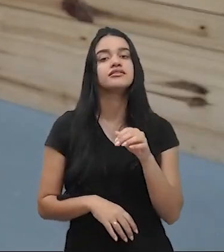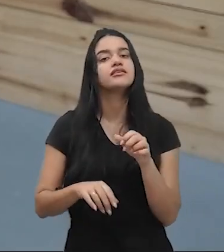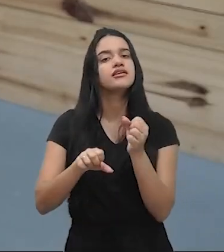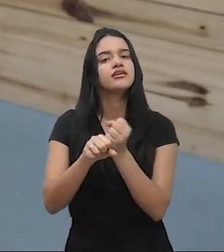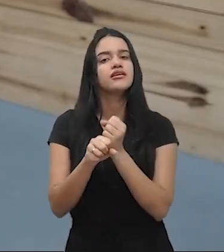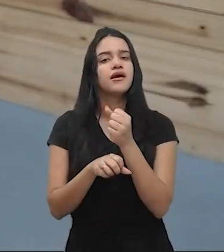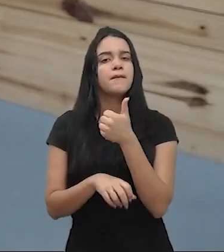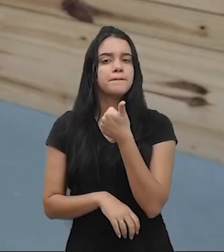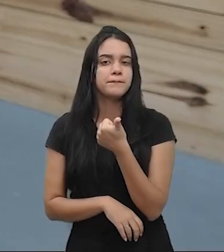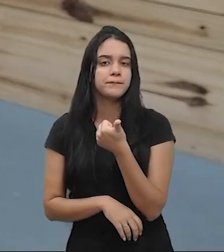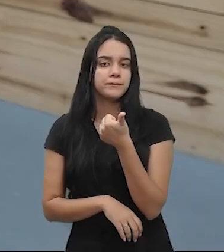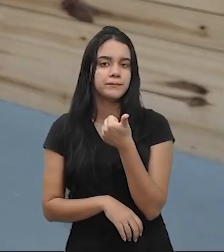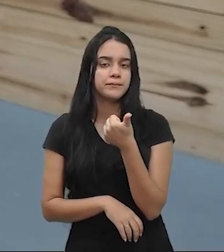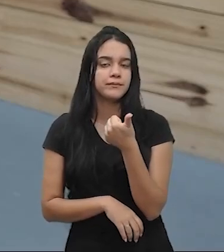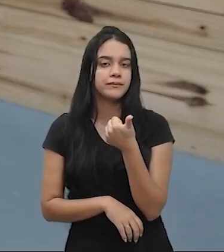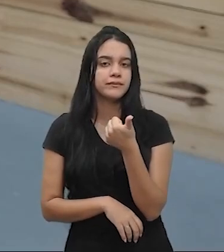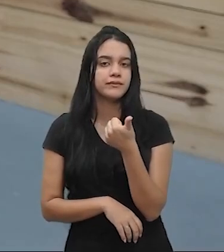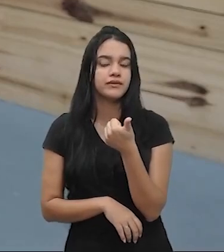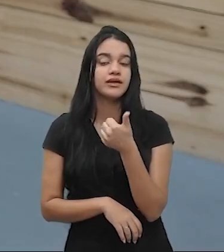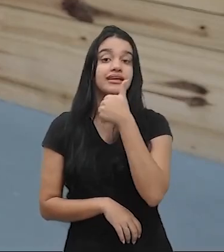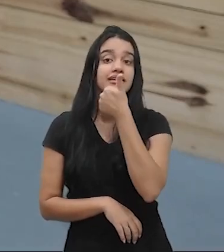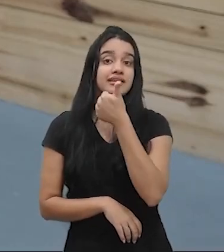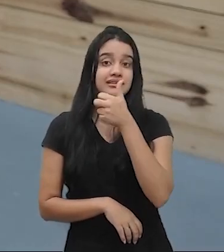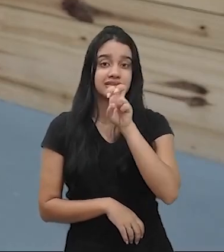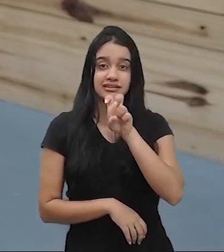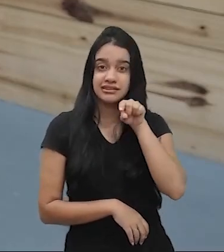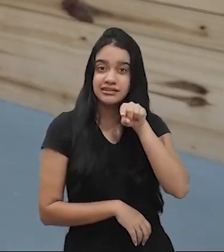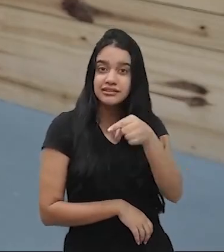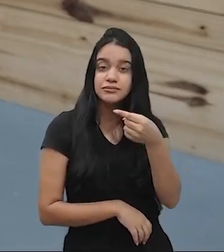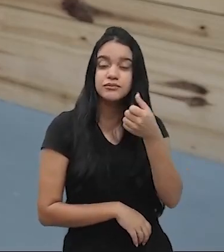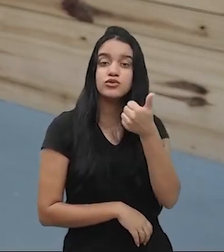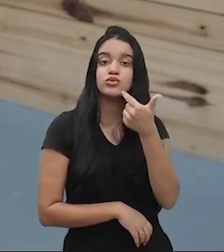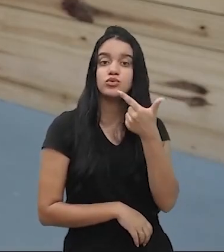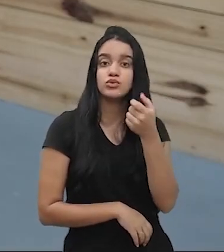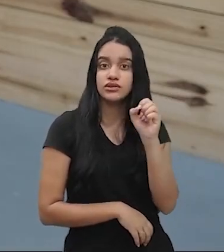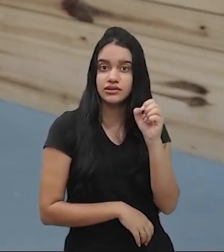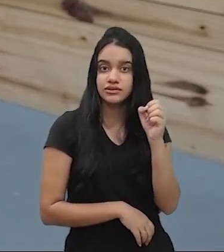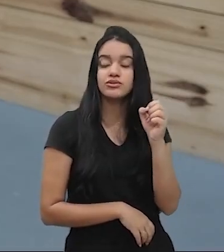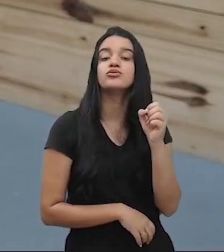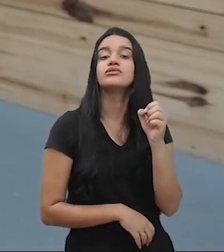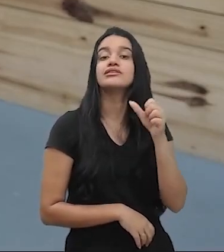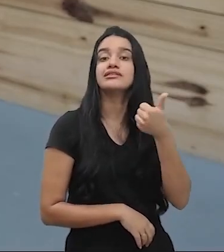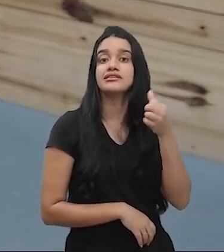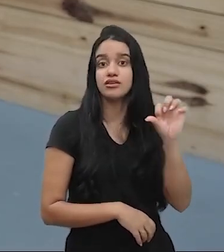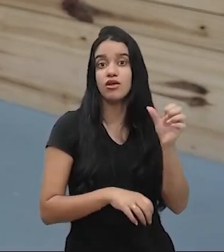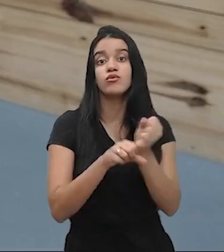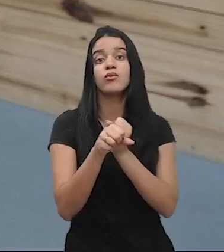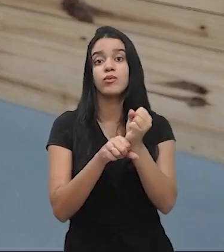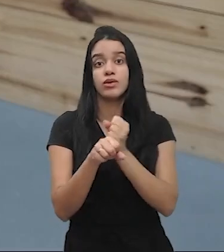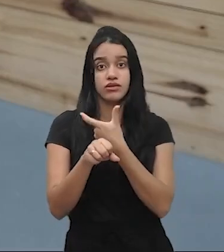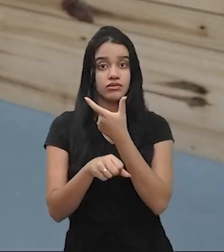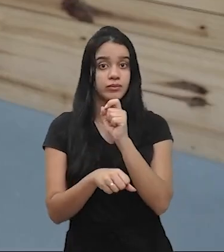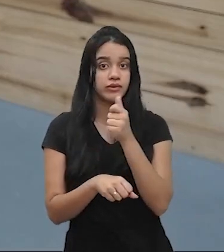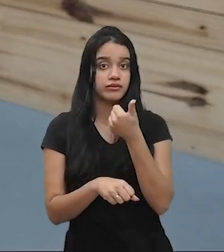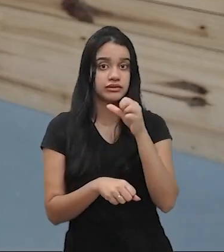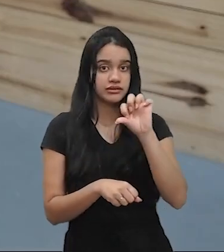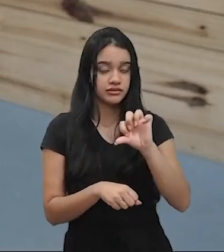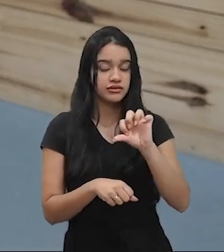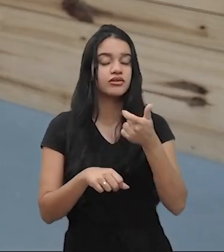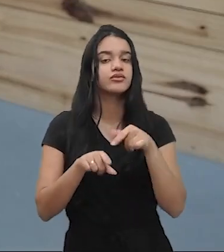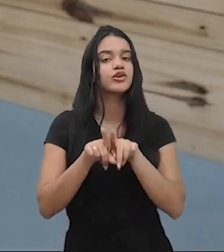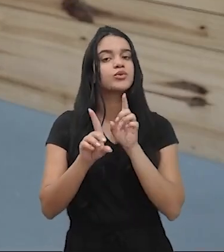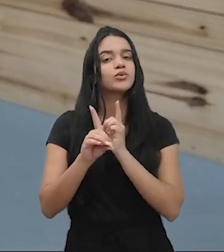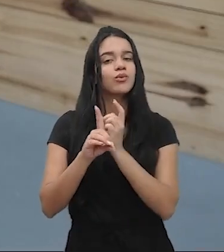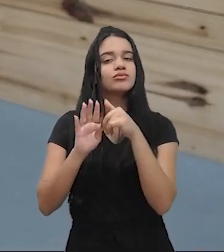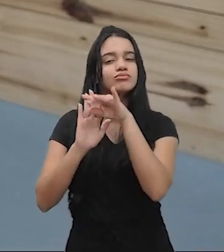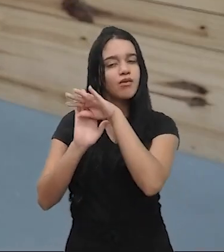1500 na 15.219, tá? Desculpa, de 2019. Né? Tem lá a tabela específica onde a gente vai encontrar